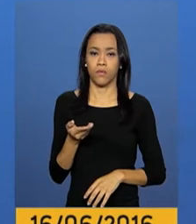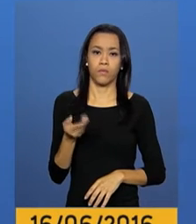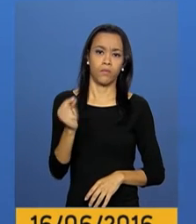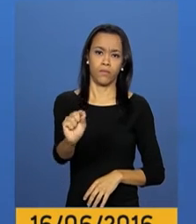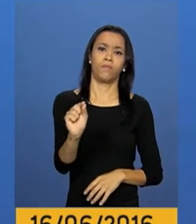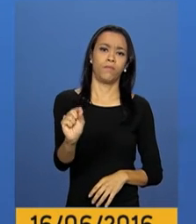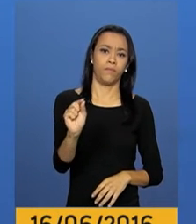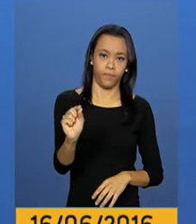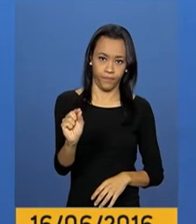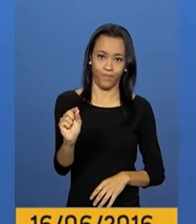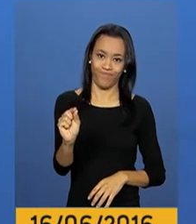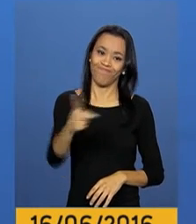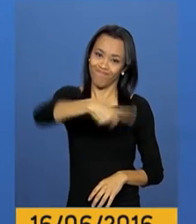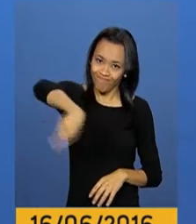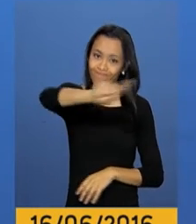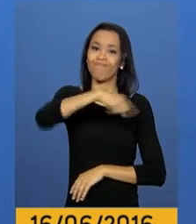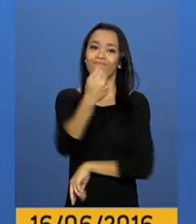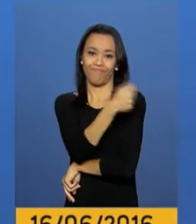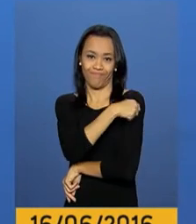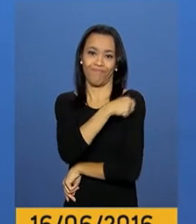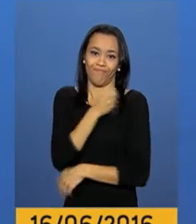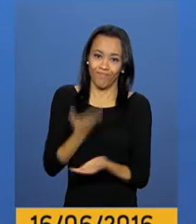dos estudantes